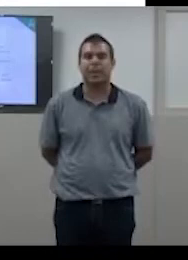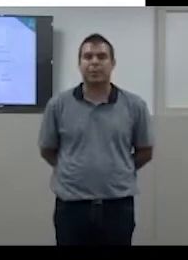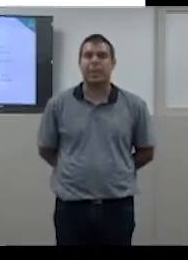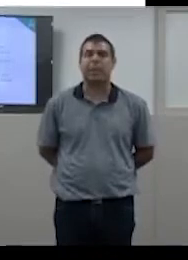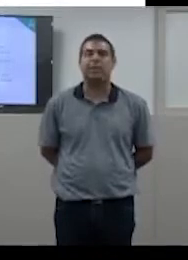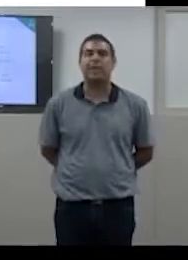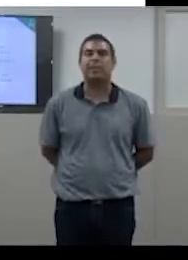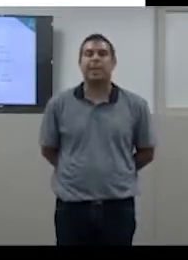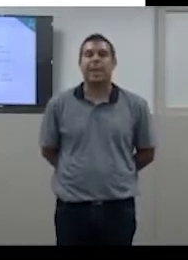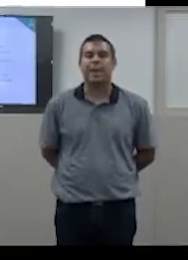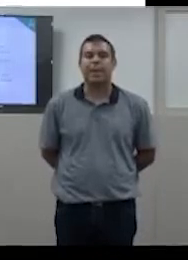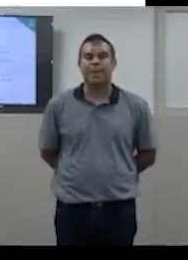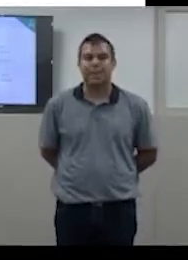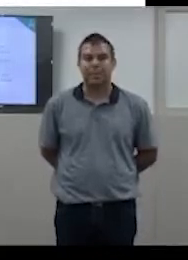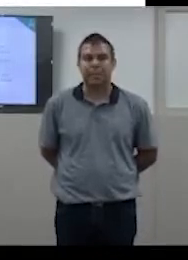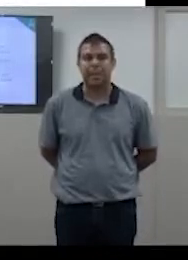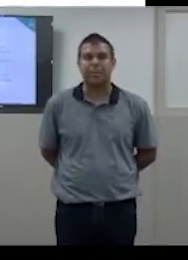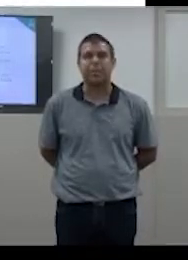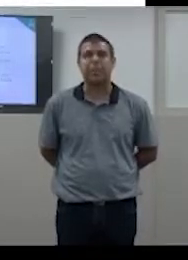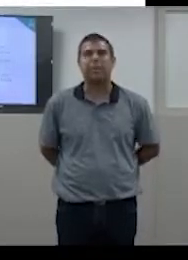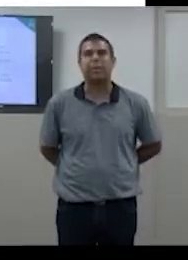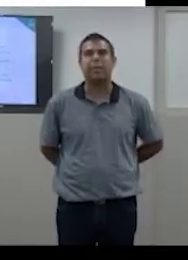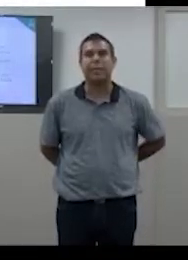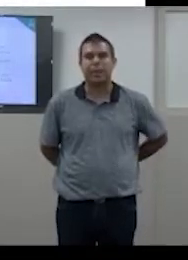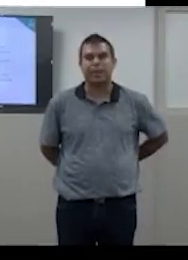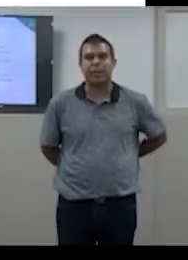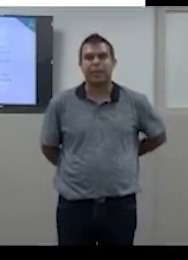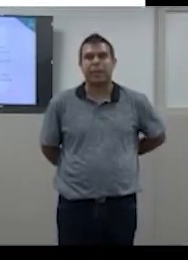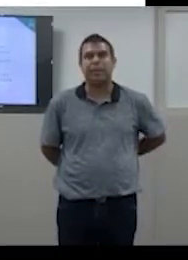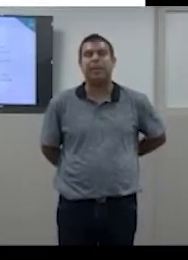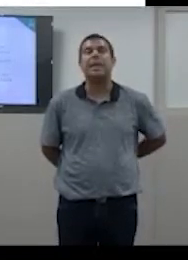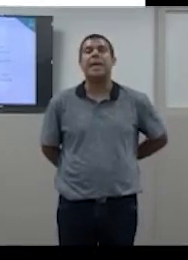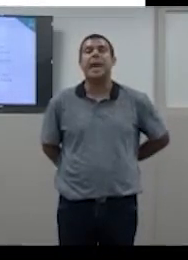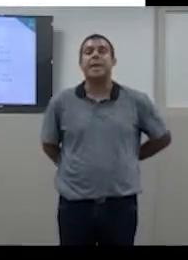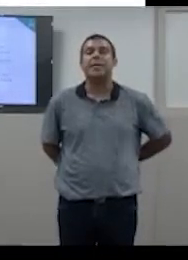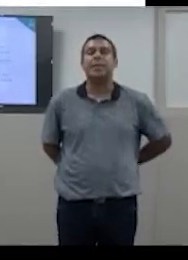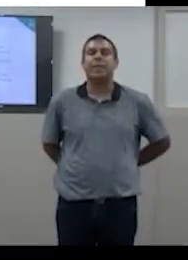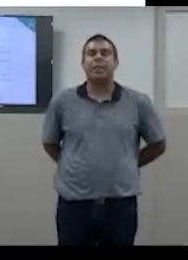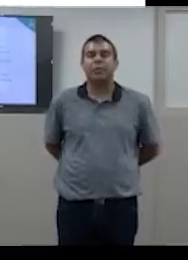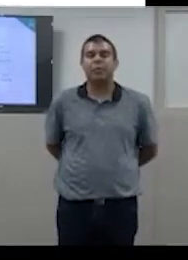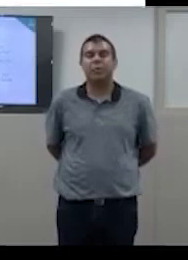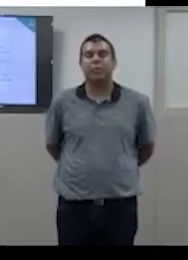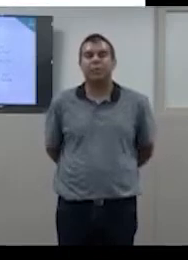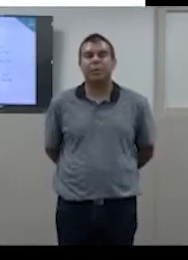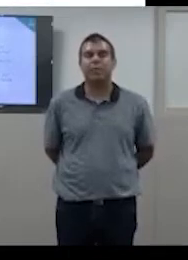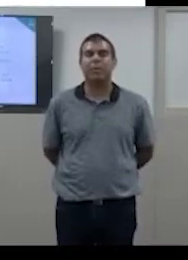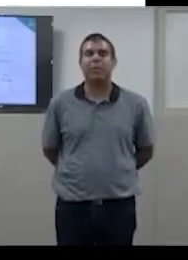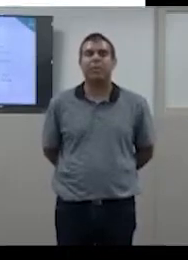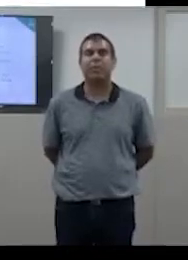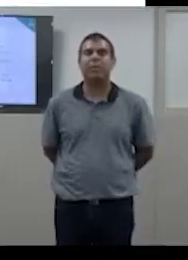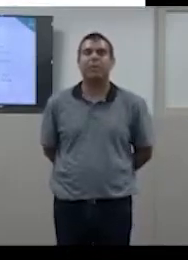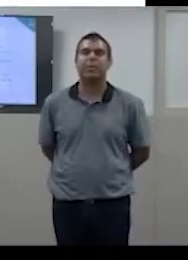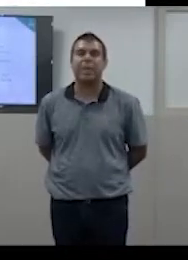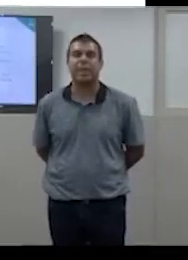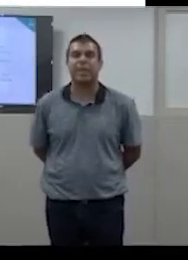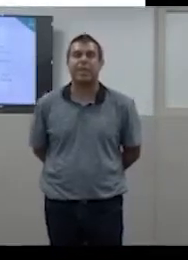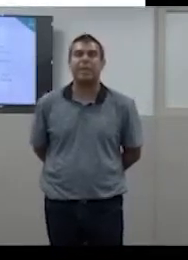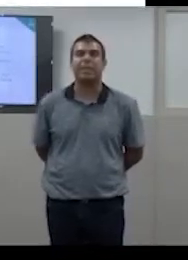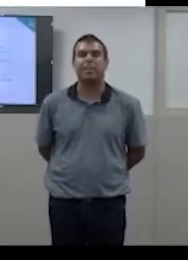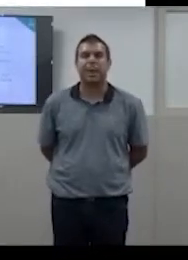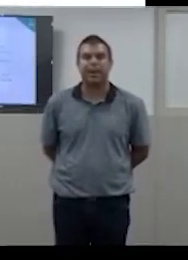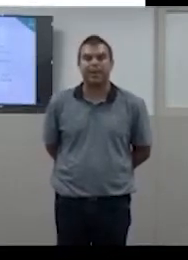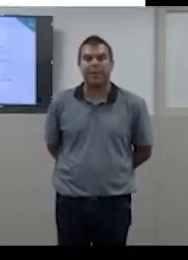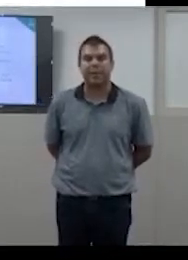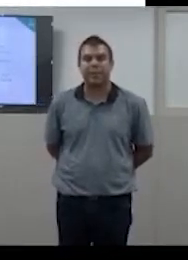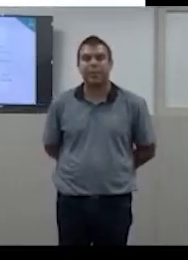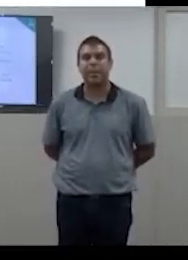sistema isolado. Nessa ideia do sistema isolado, o que você vai ter como referência? Aí você tem toda essa conceituação onde você consegue estar